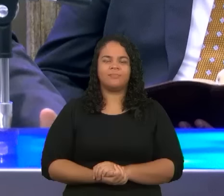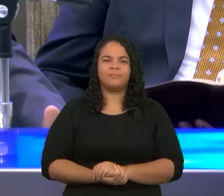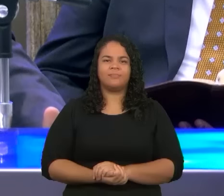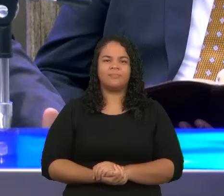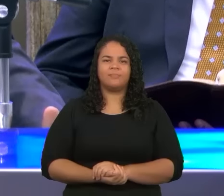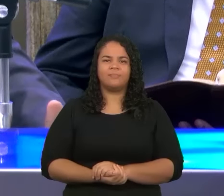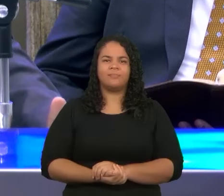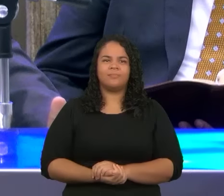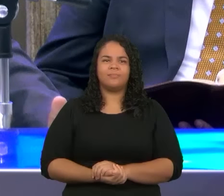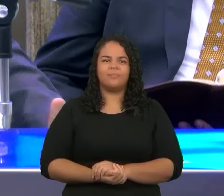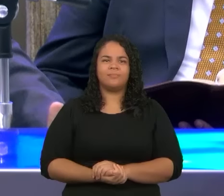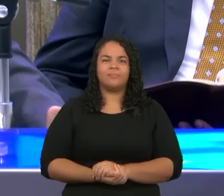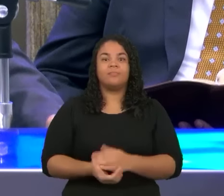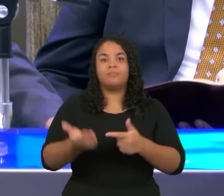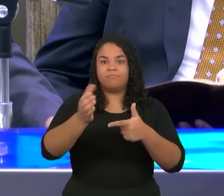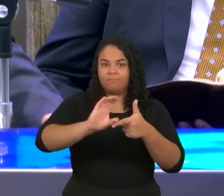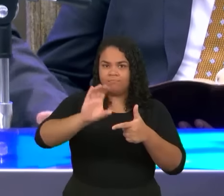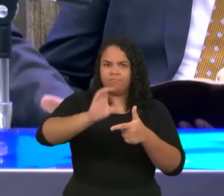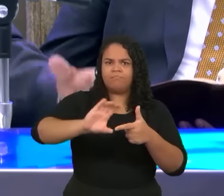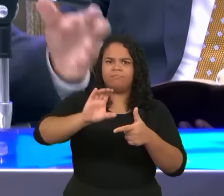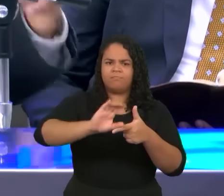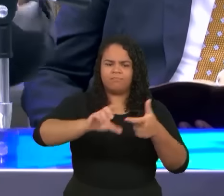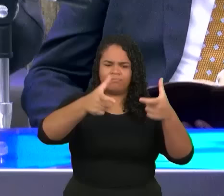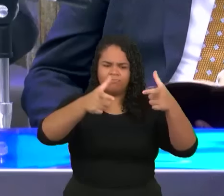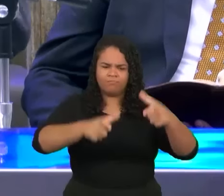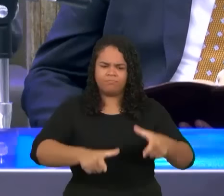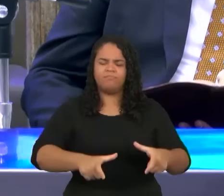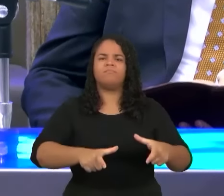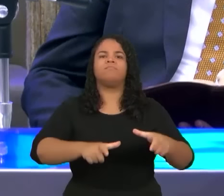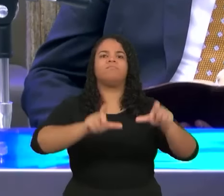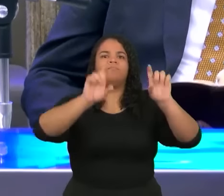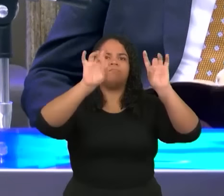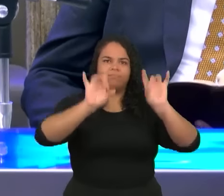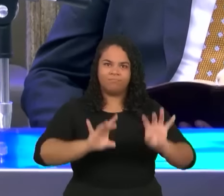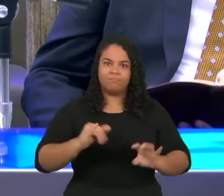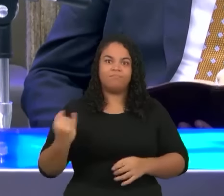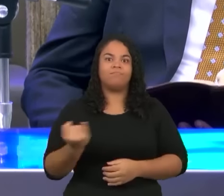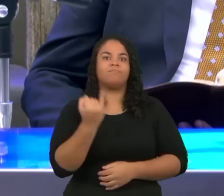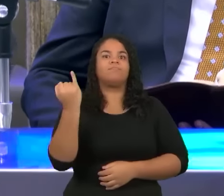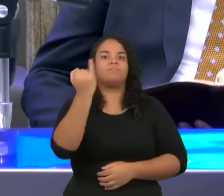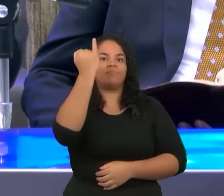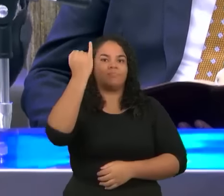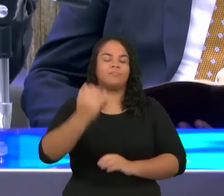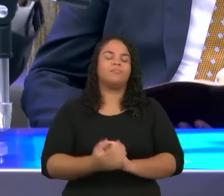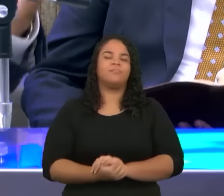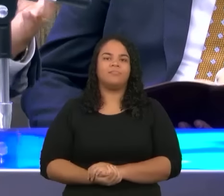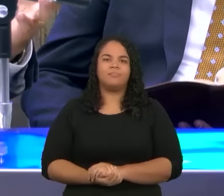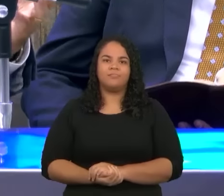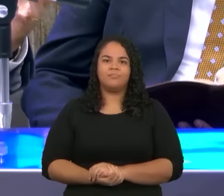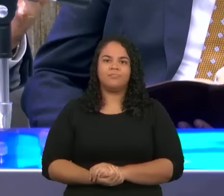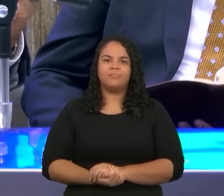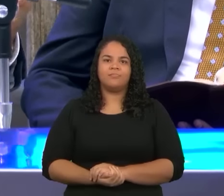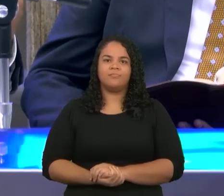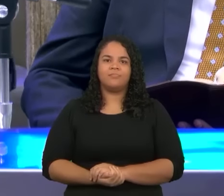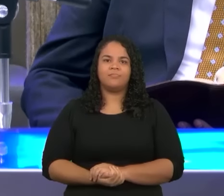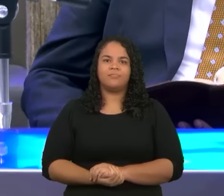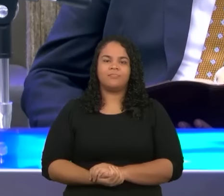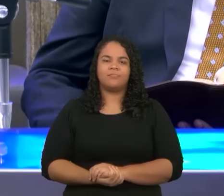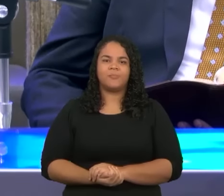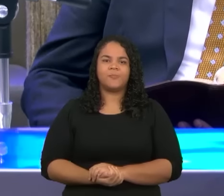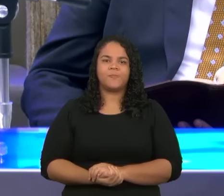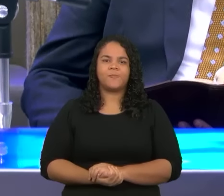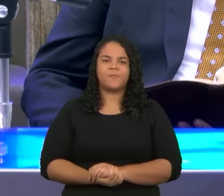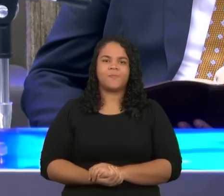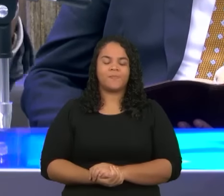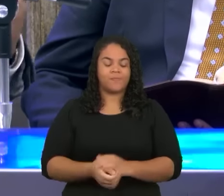Corinto por essa posição geográfica se tornava eh uma cidade importante e que tinha